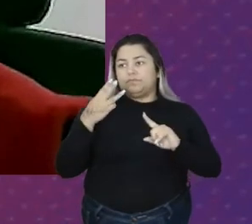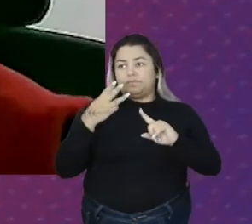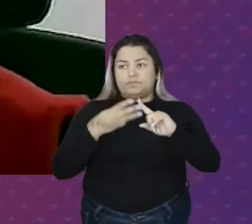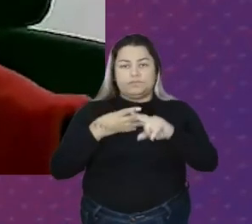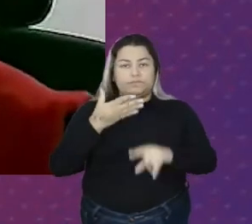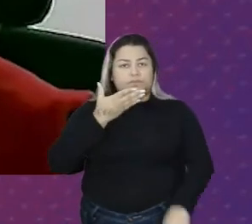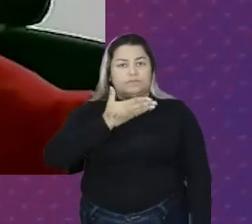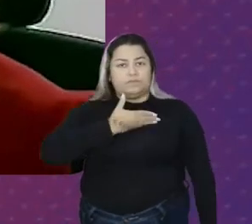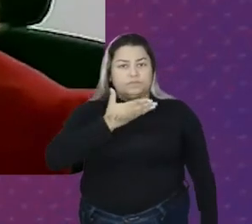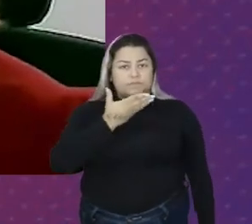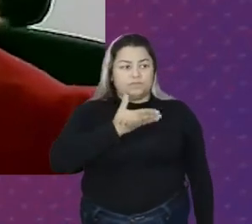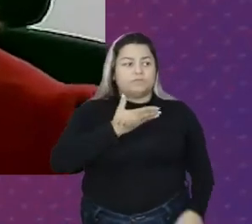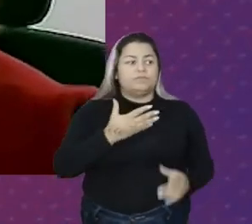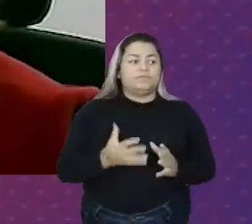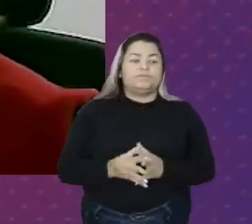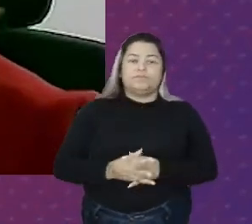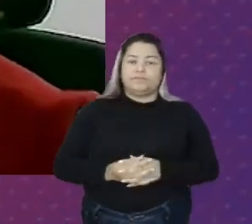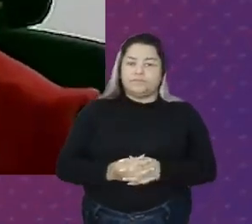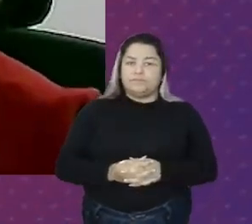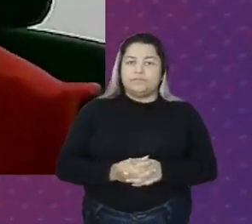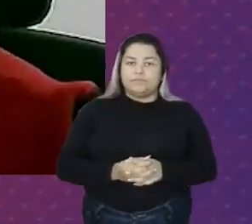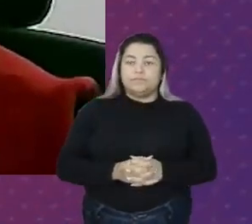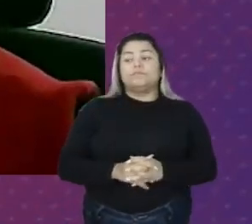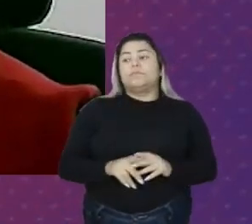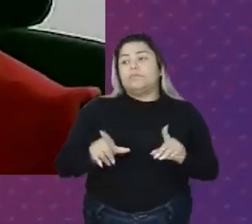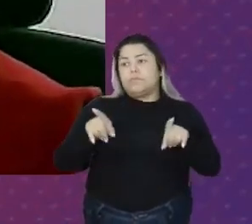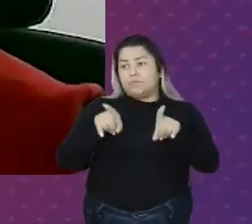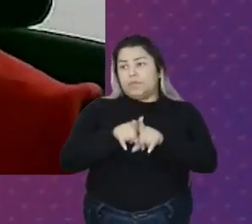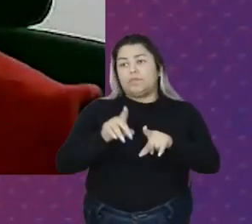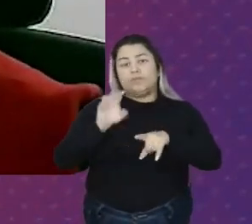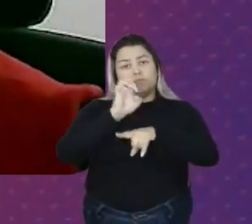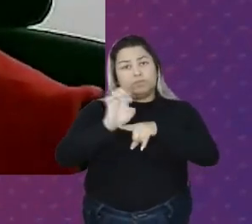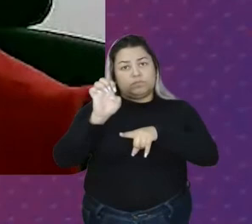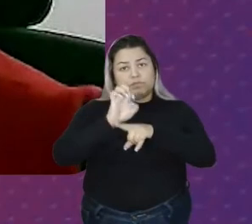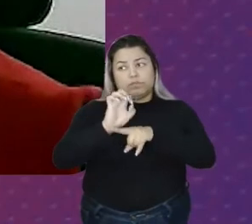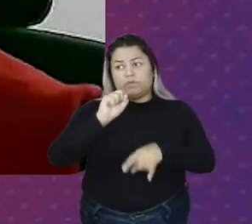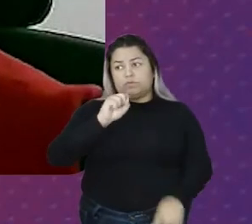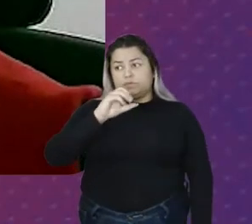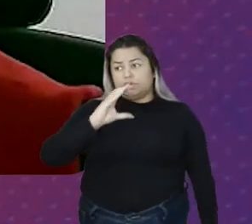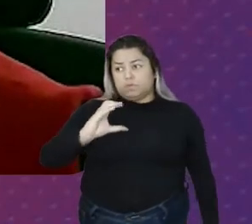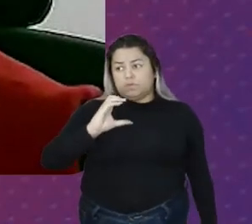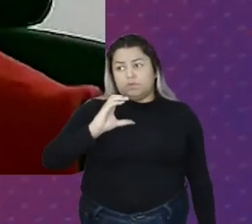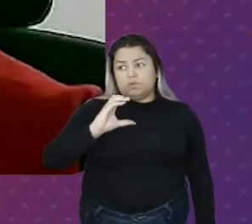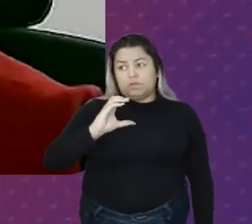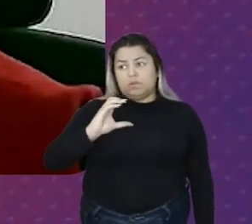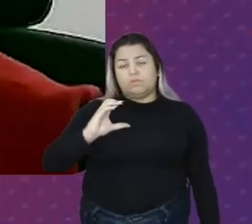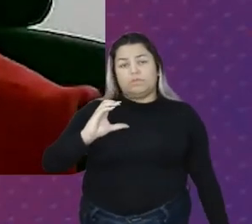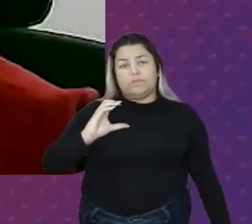4 companheiras. Isso trouxe para o estado de Santa Catarina